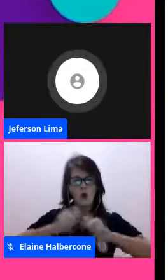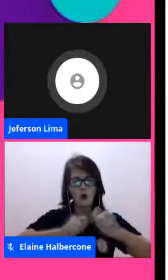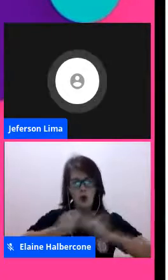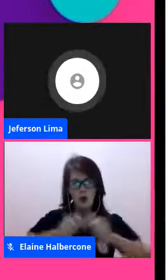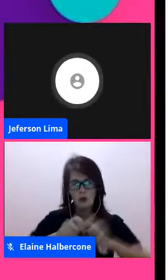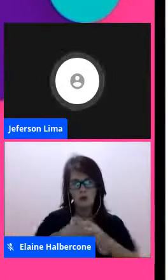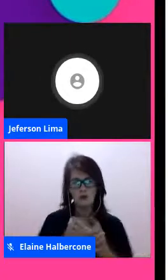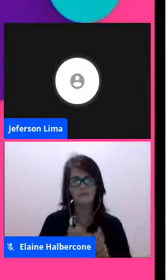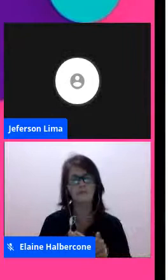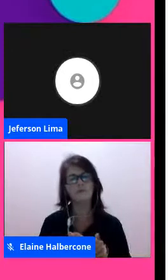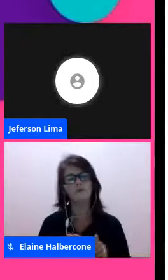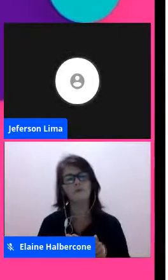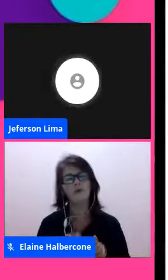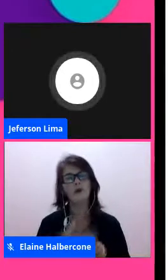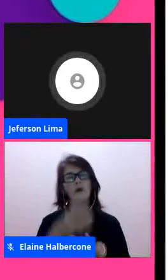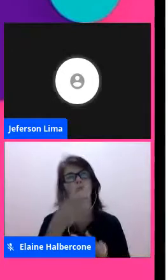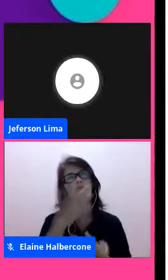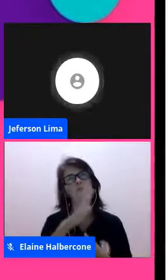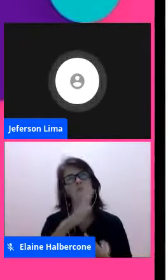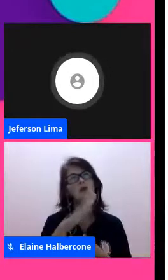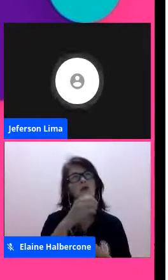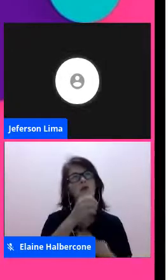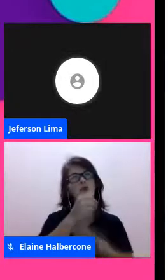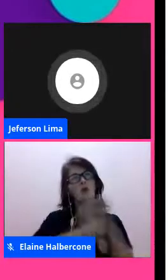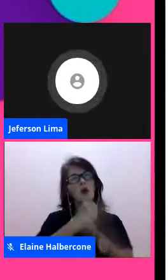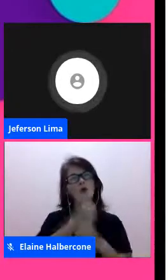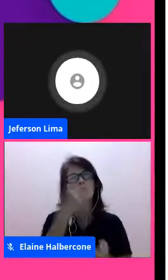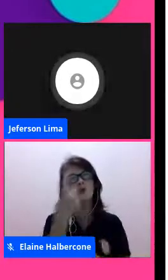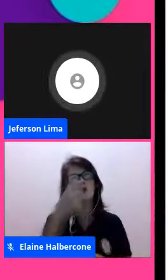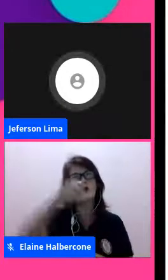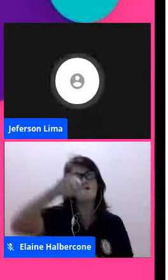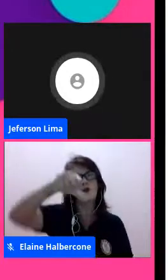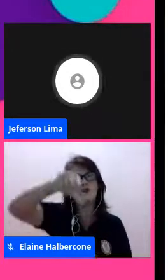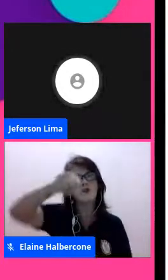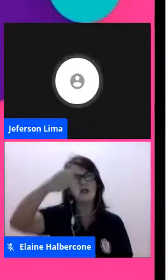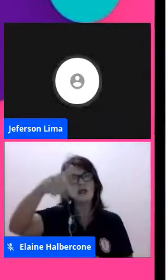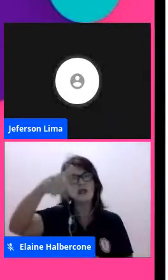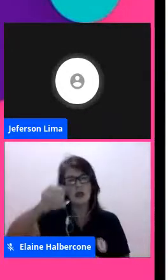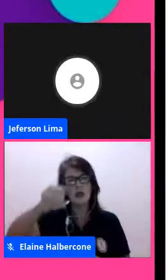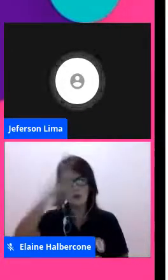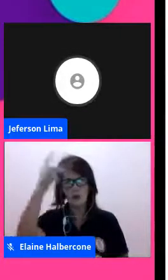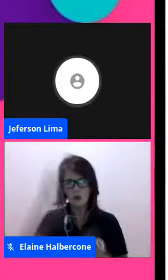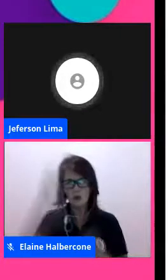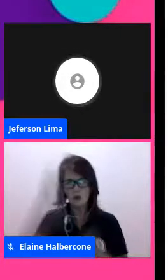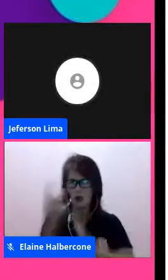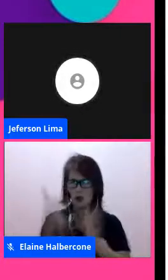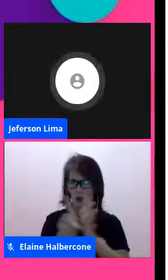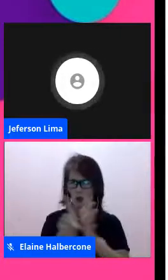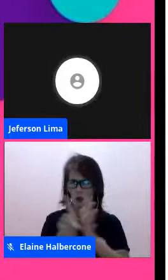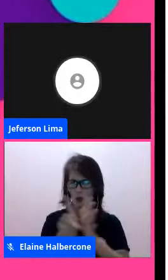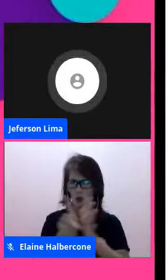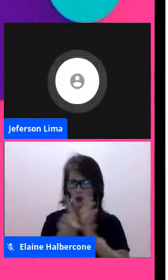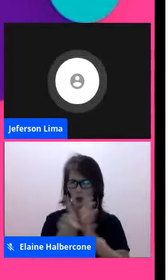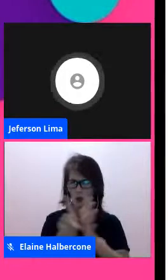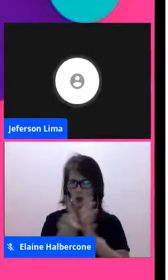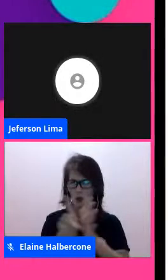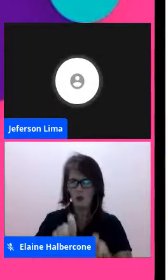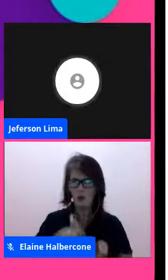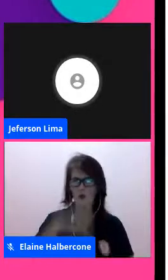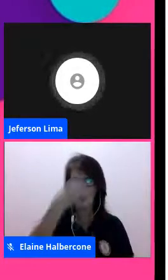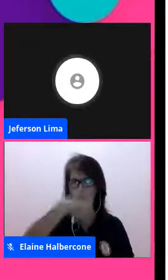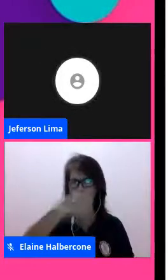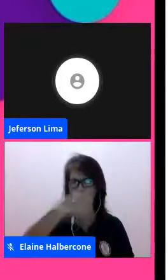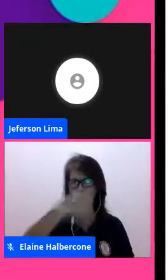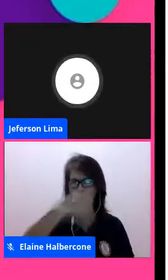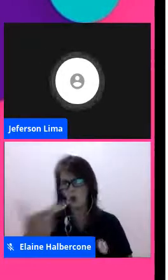por volta aí da década de 70, de 80, que a galera fazia seu próprio computador. Sim, a galera fazia seu próprio computador, né? O Apple II, o